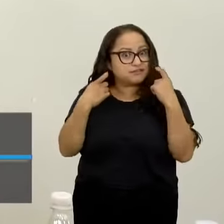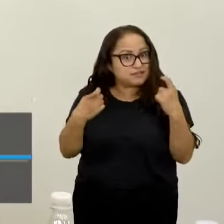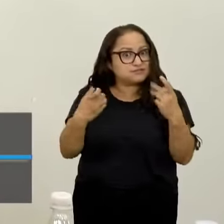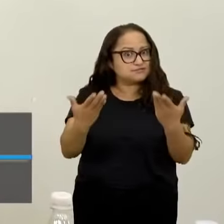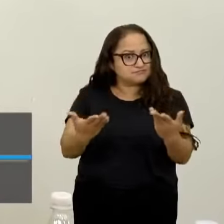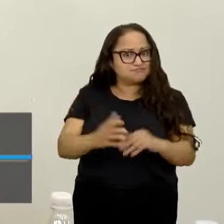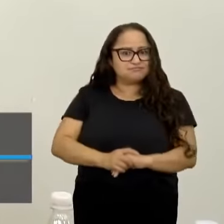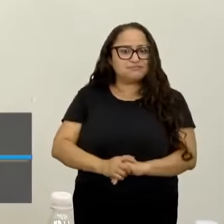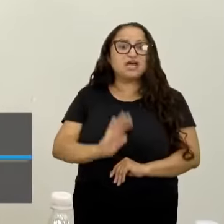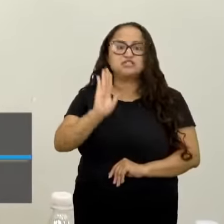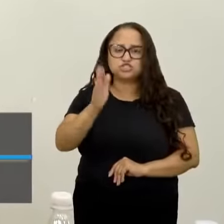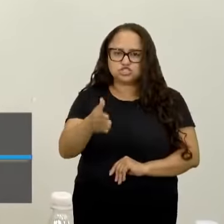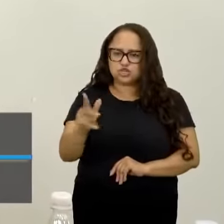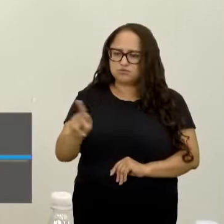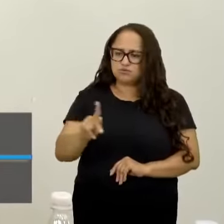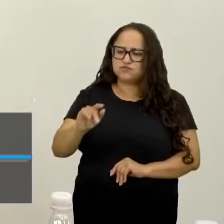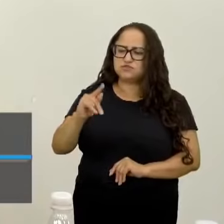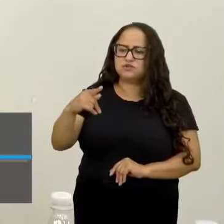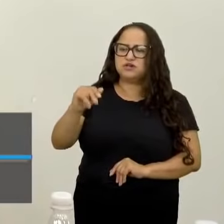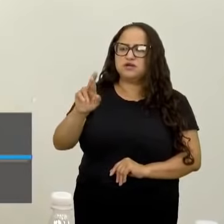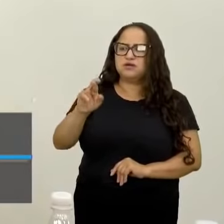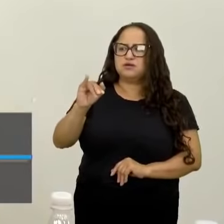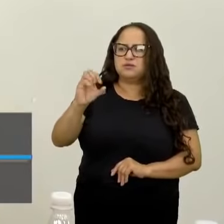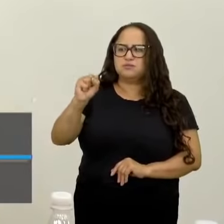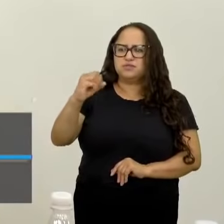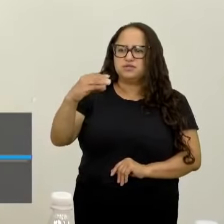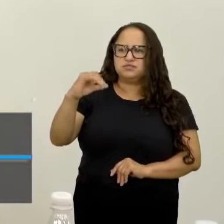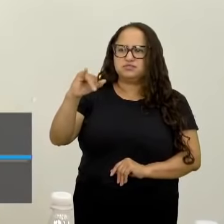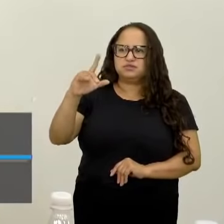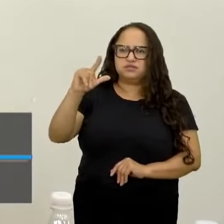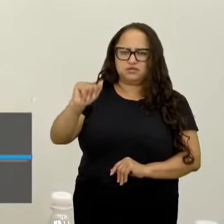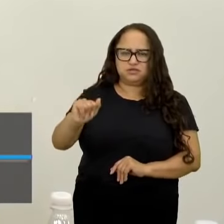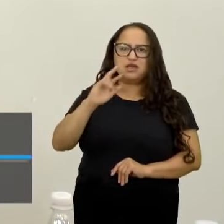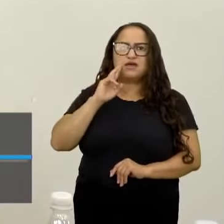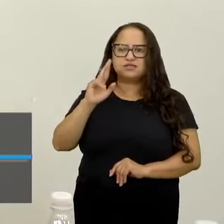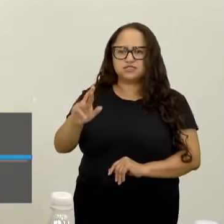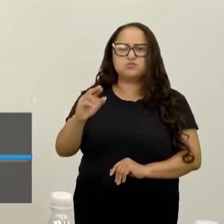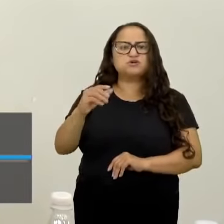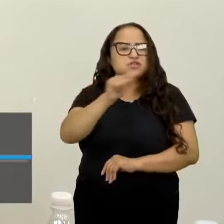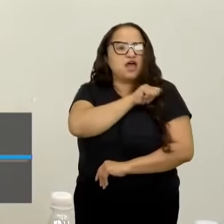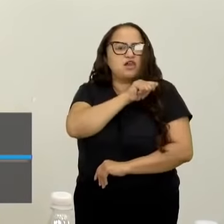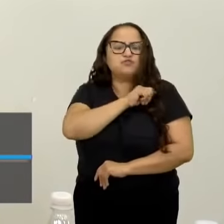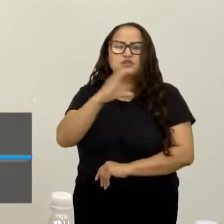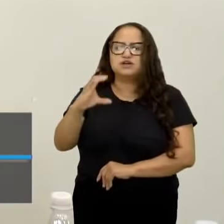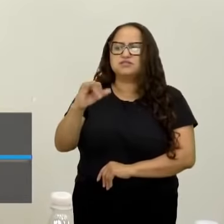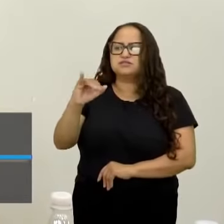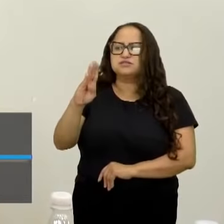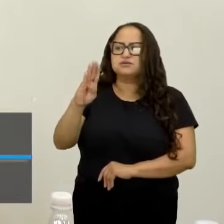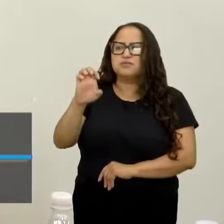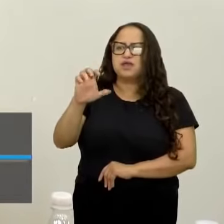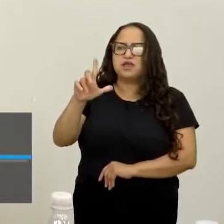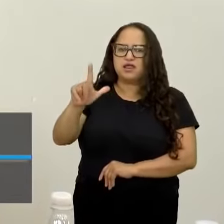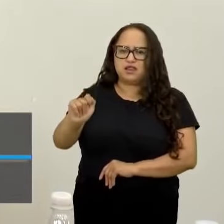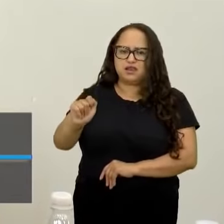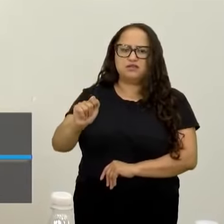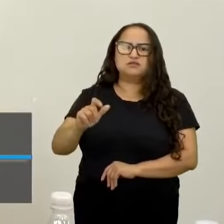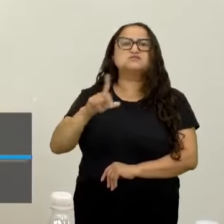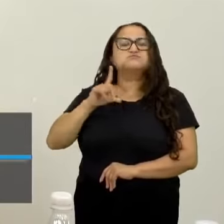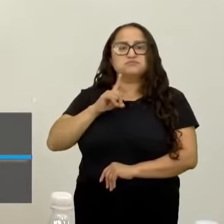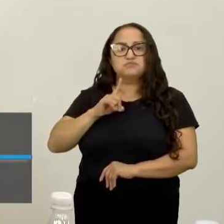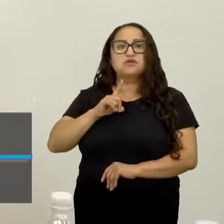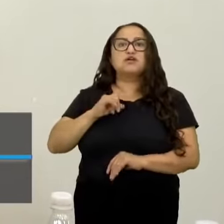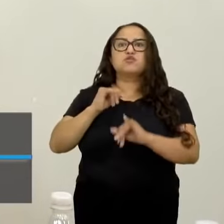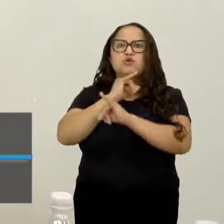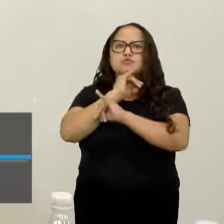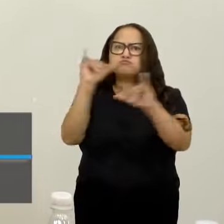em já a professora Priscila comenta né através da resposta da aluna Cibele que comunica algo ao